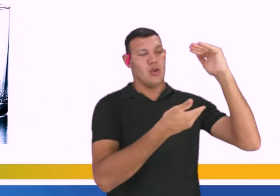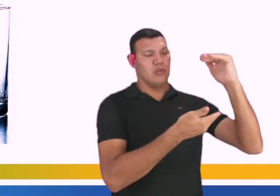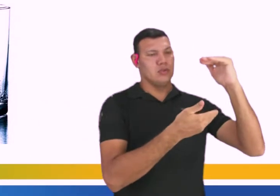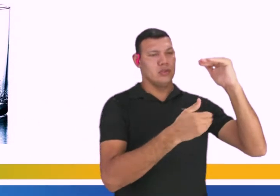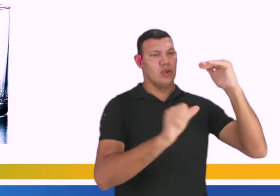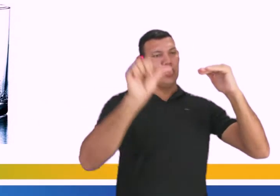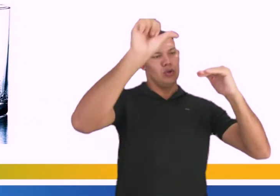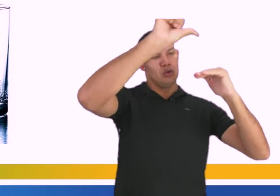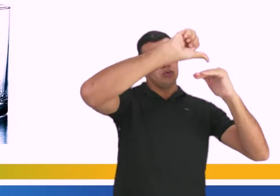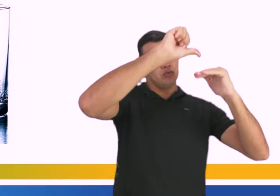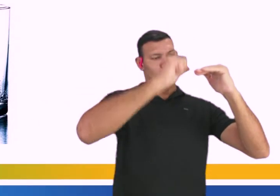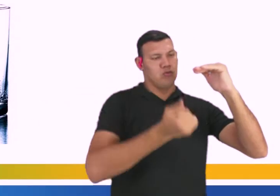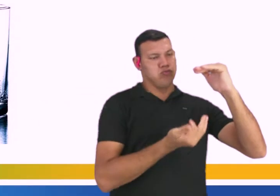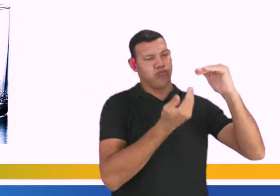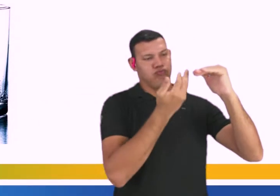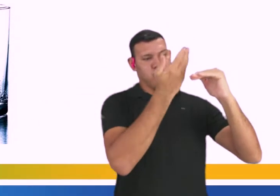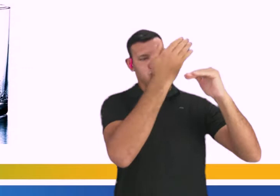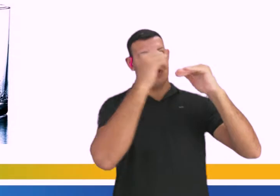cada um deles.